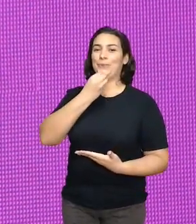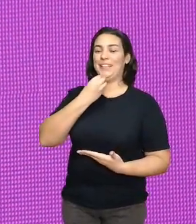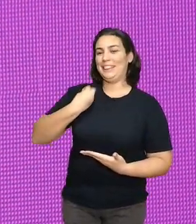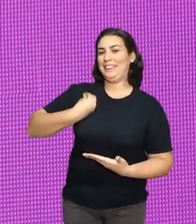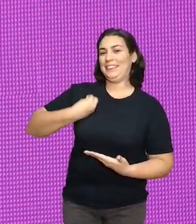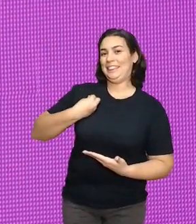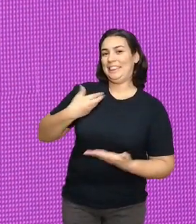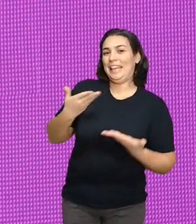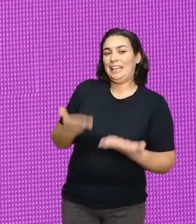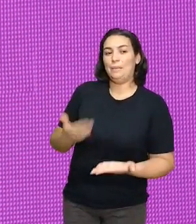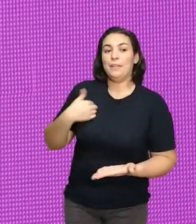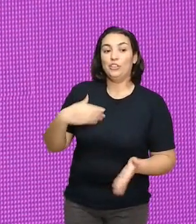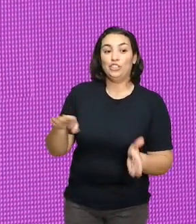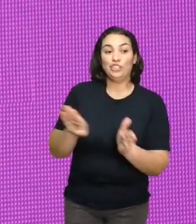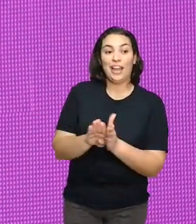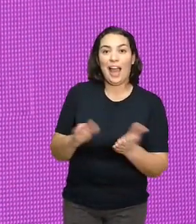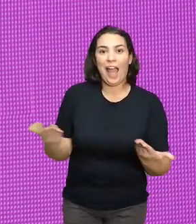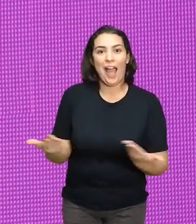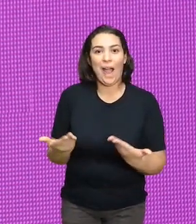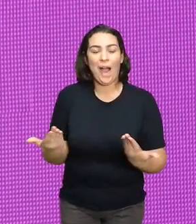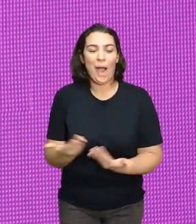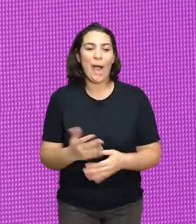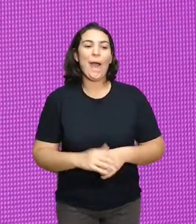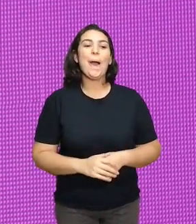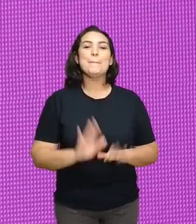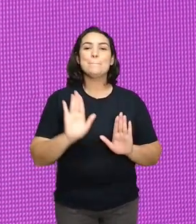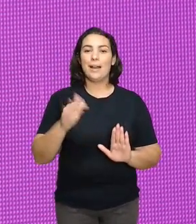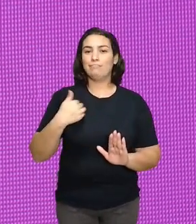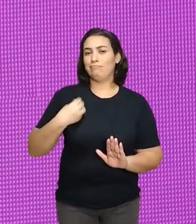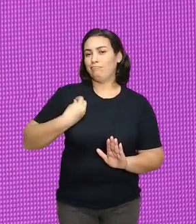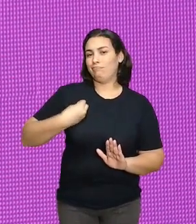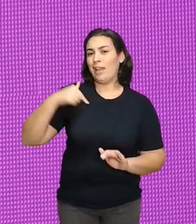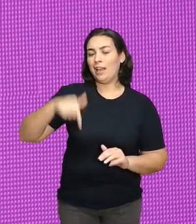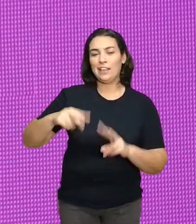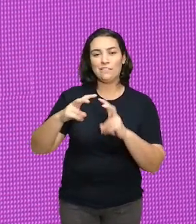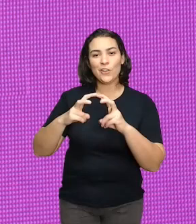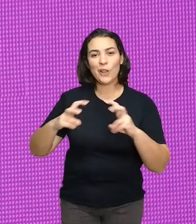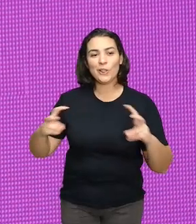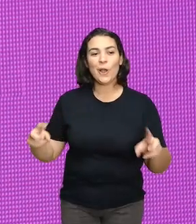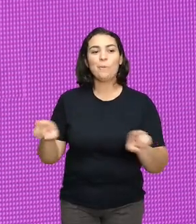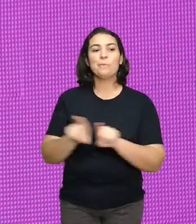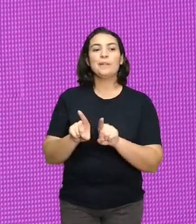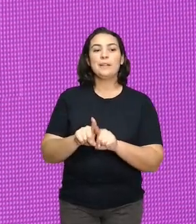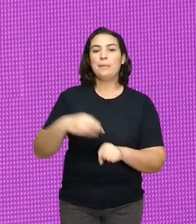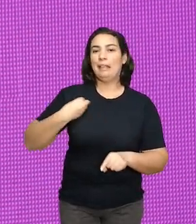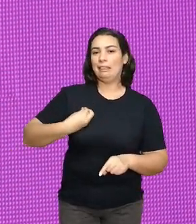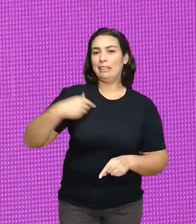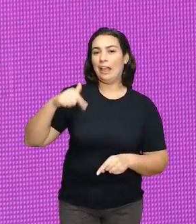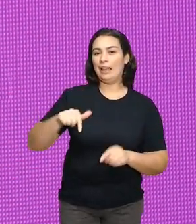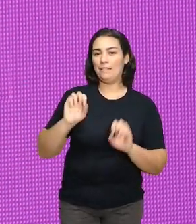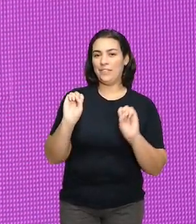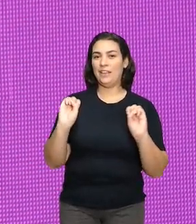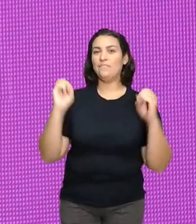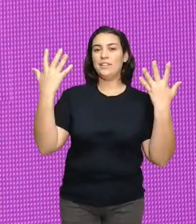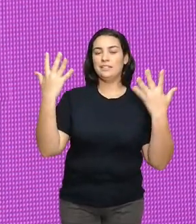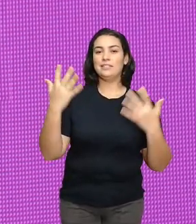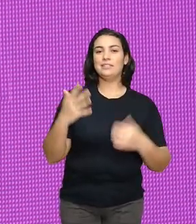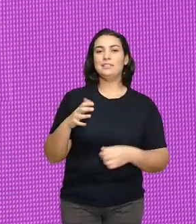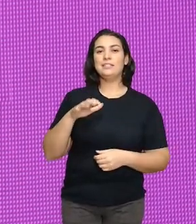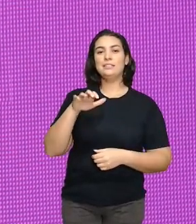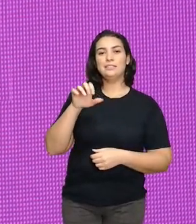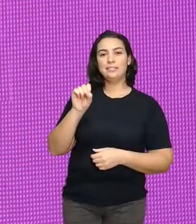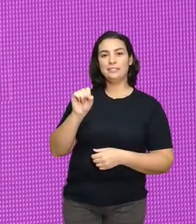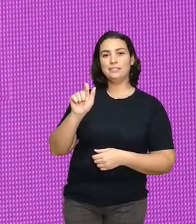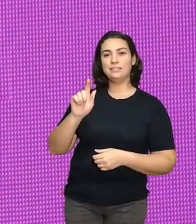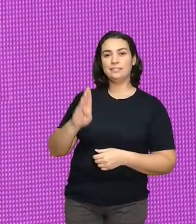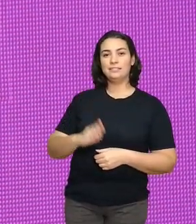agora, né, mas de estar aqui em Florianópolis, de estar aqui no Social Good, a gente está de volta, né, nesse evento presencial, muito bacana.